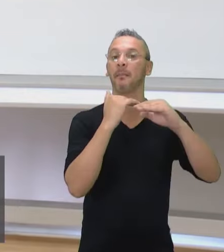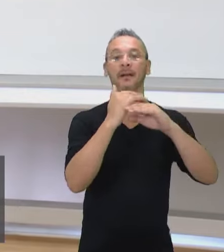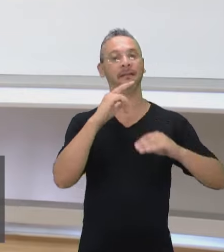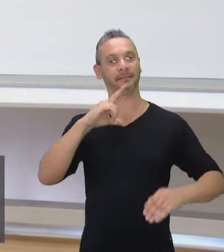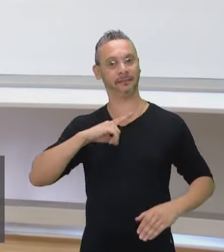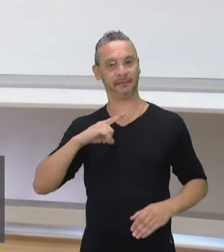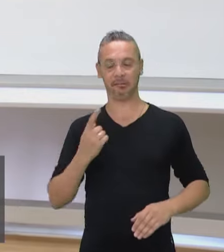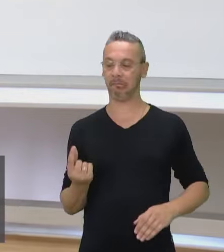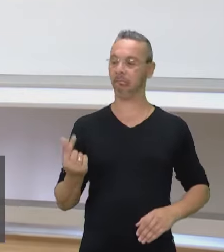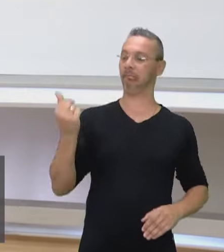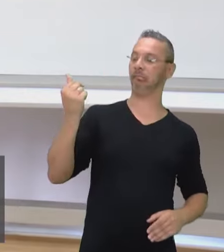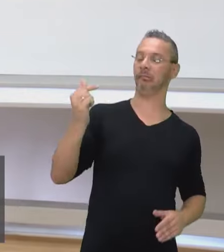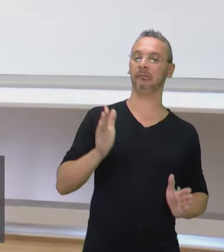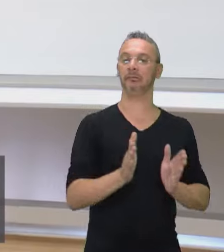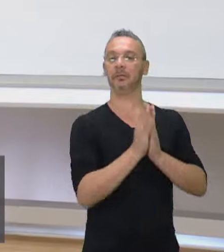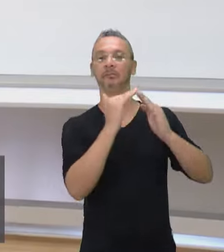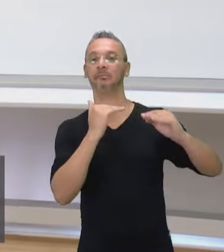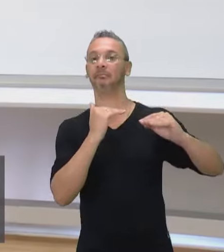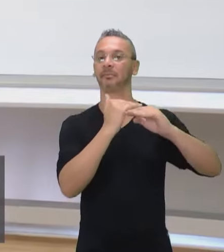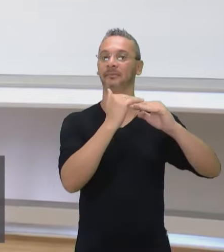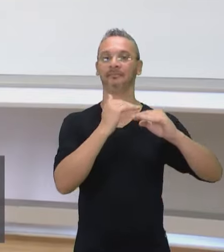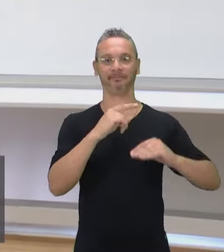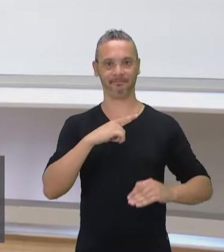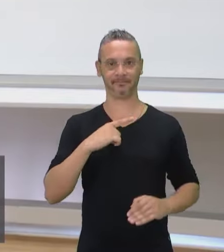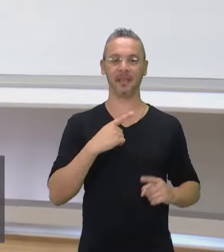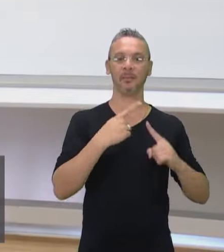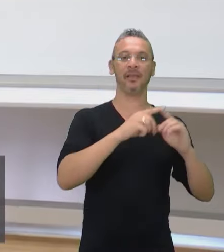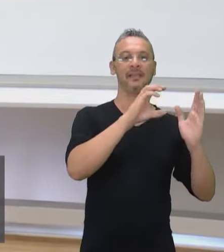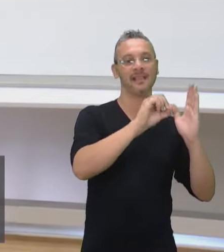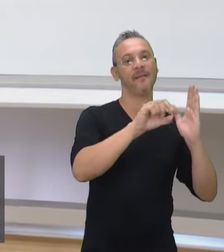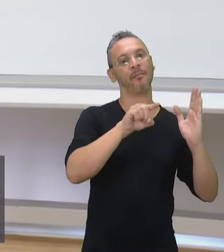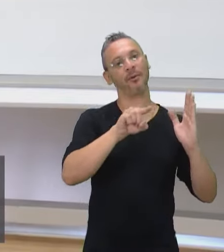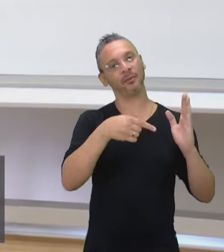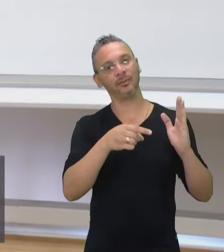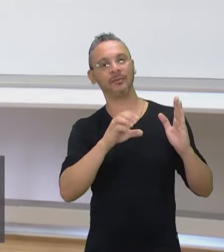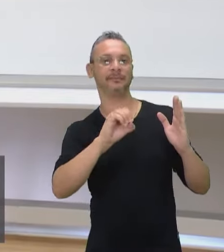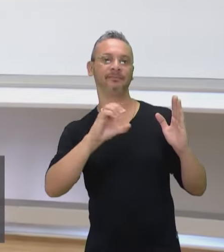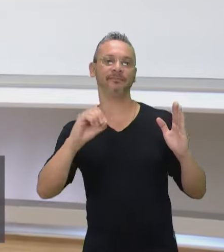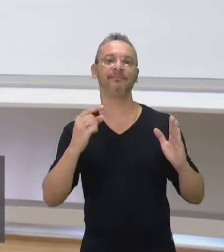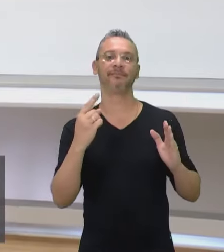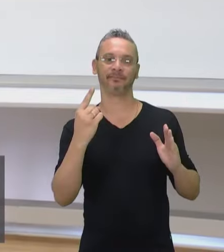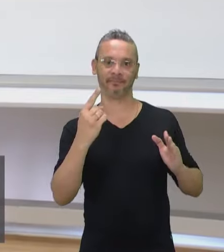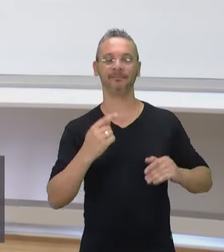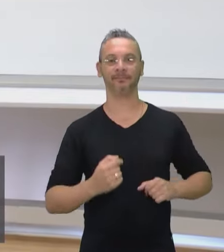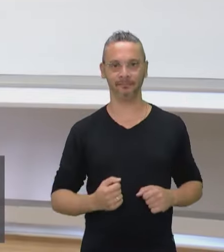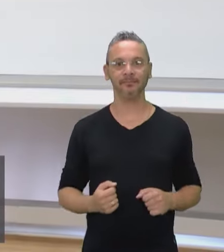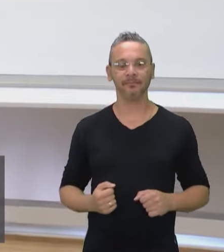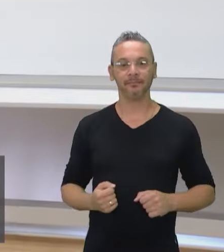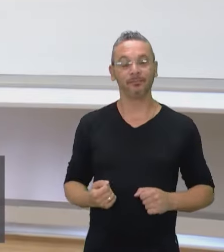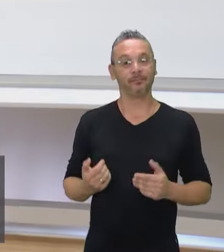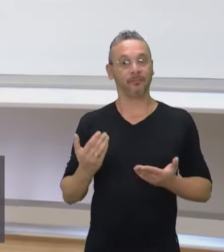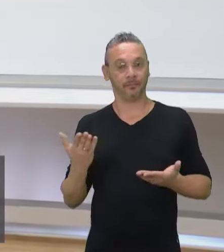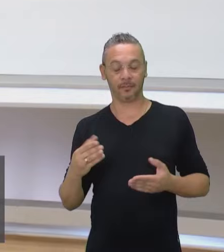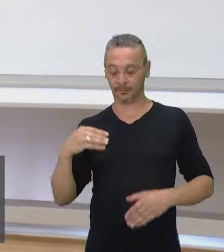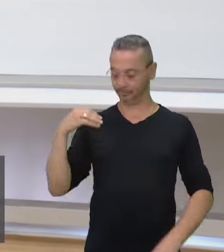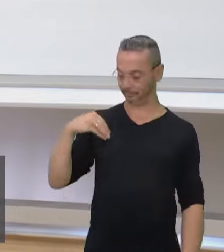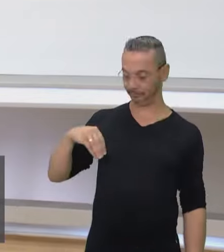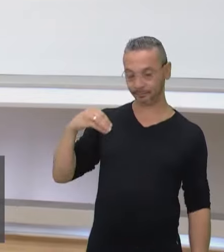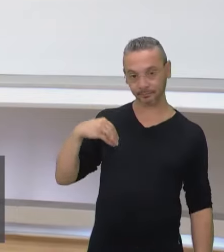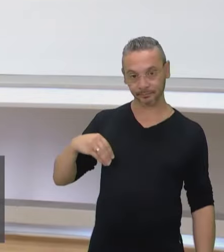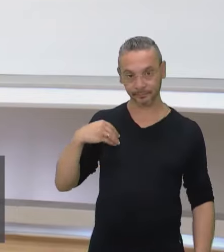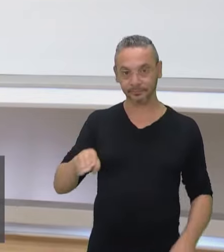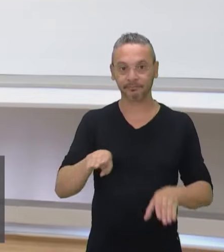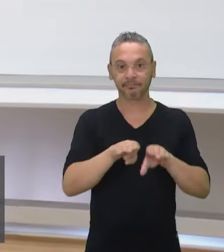e os mais pobres, tá certo? Não tem tanta distância entre os mais ricos e entre os mais pobres. Os salários